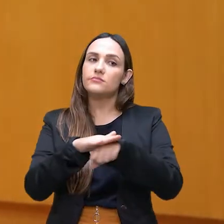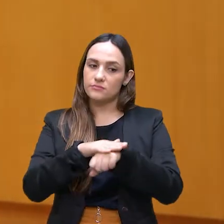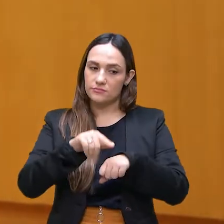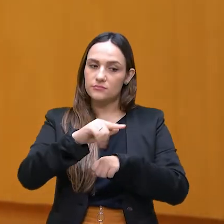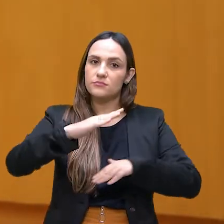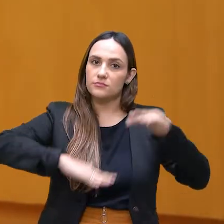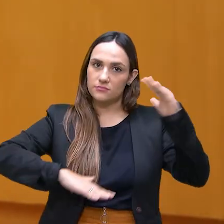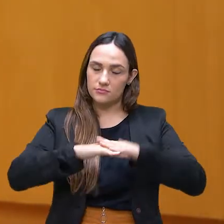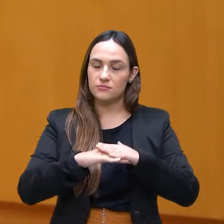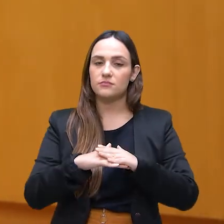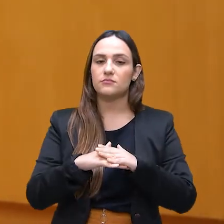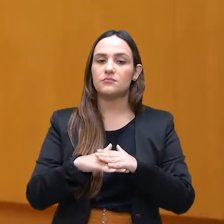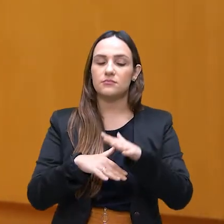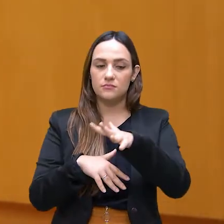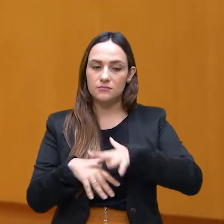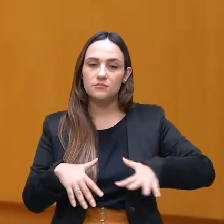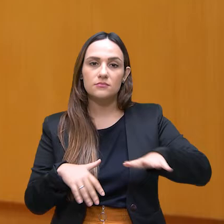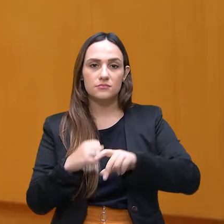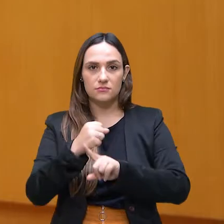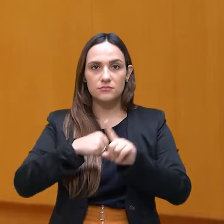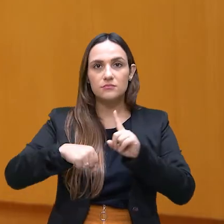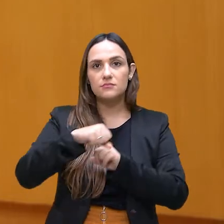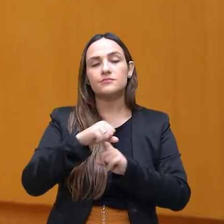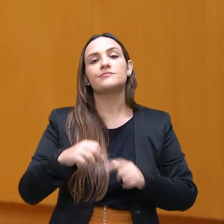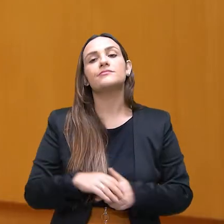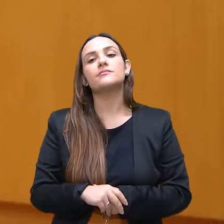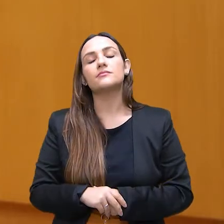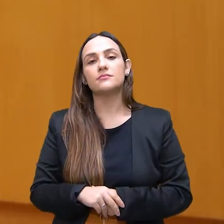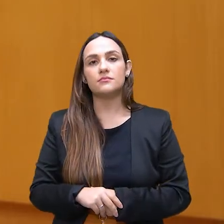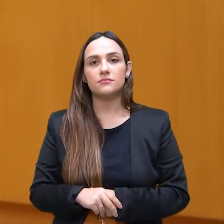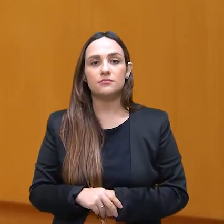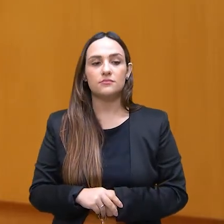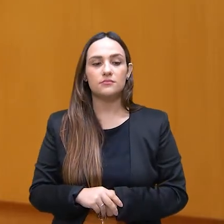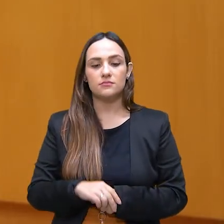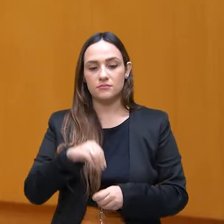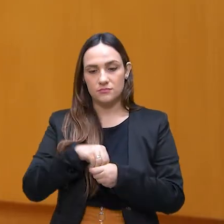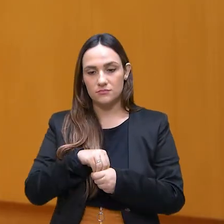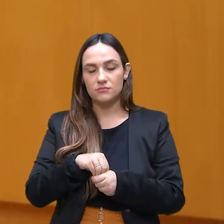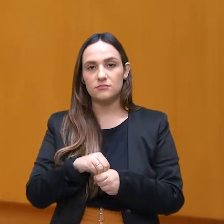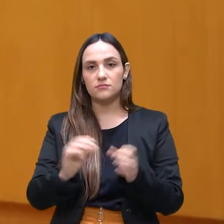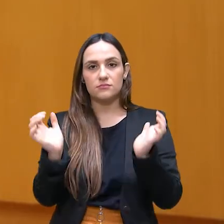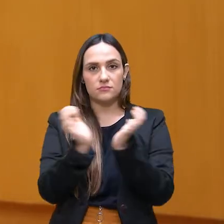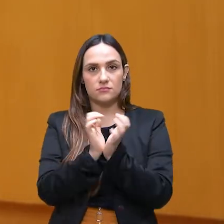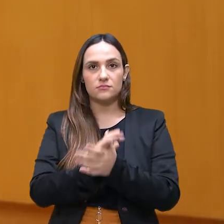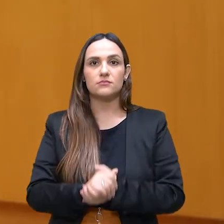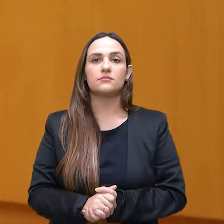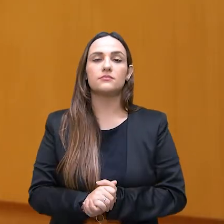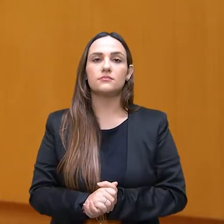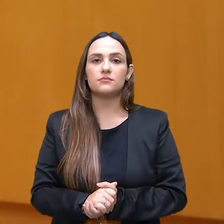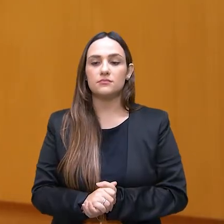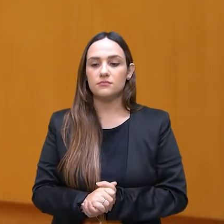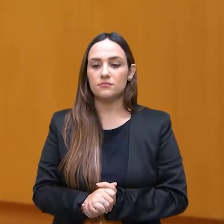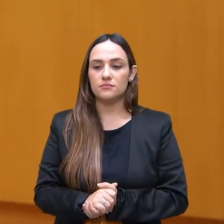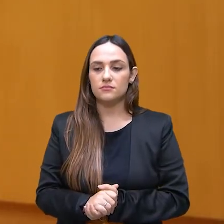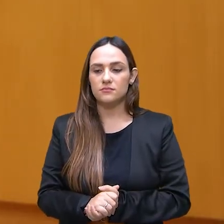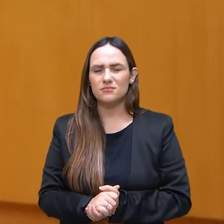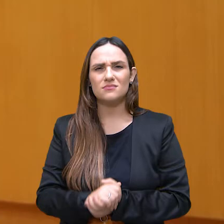inclusive a área social, de assistência social, dentro do comitê. É